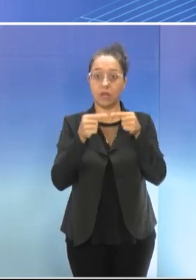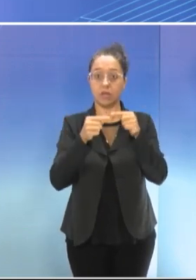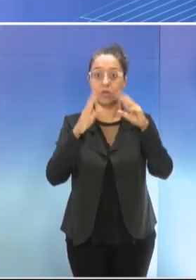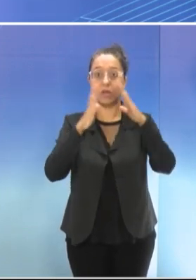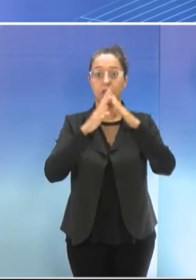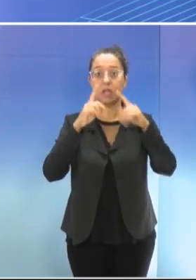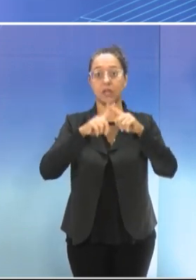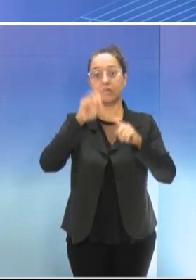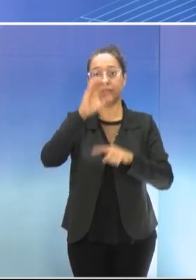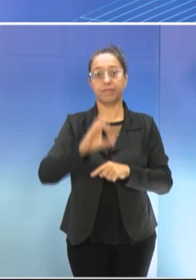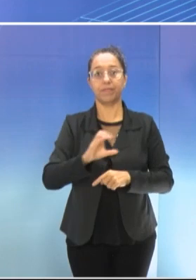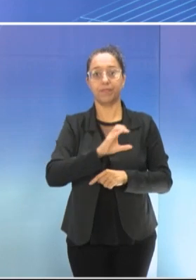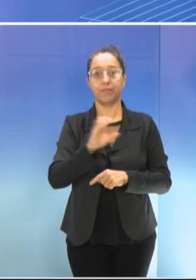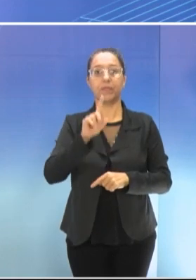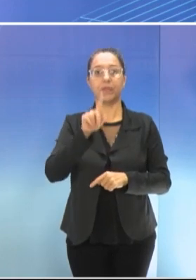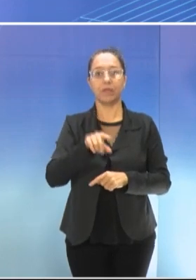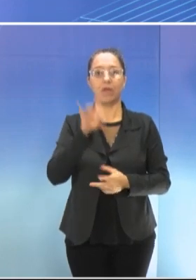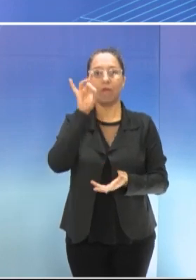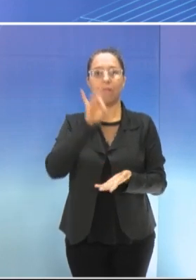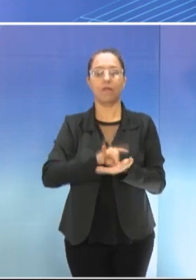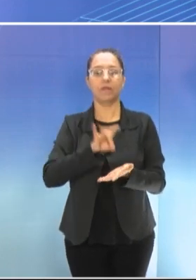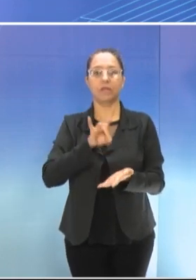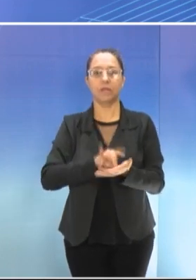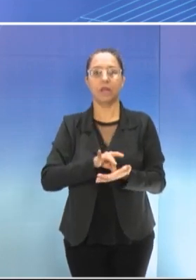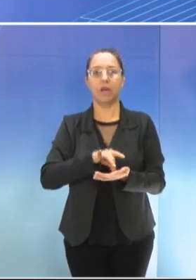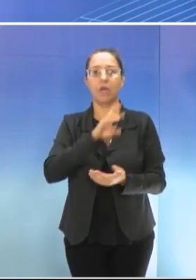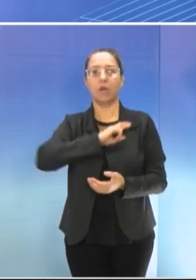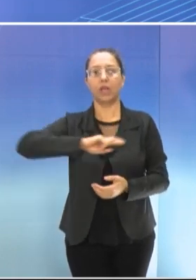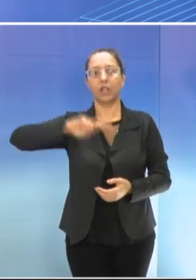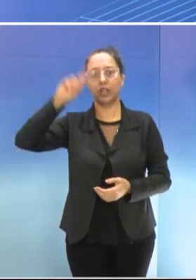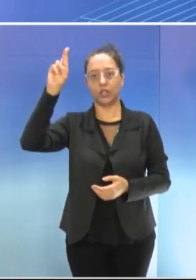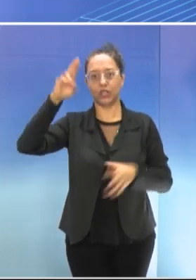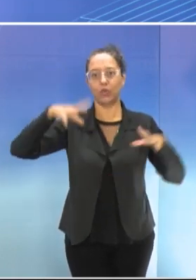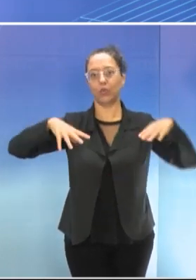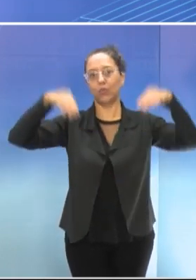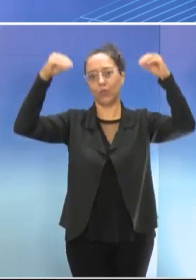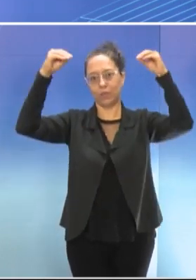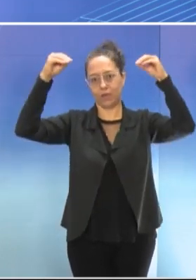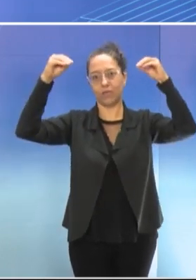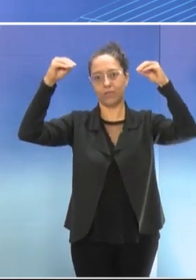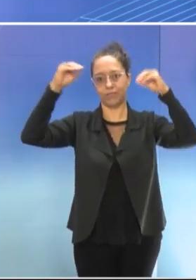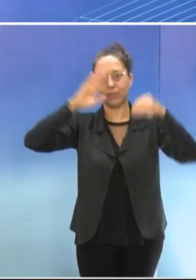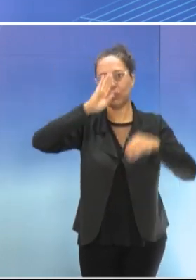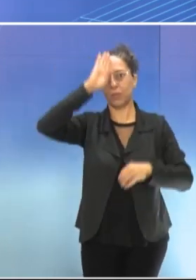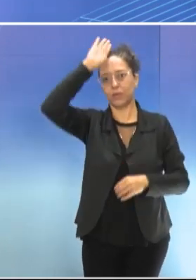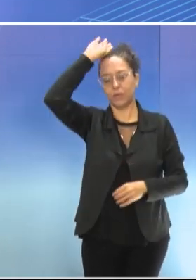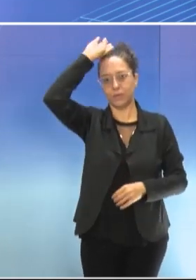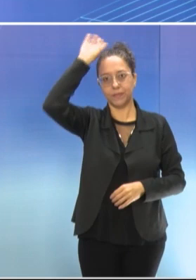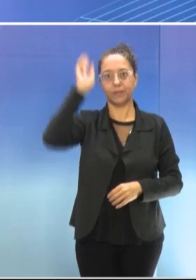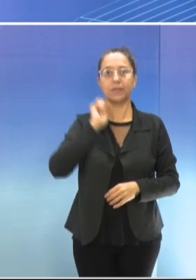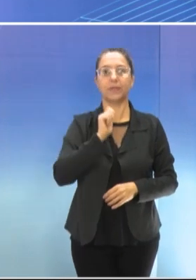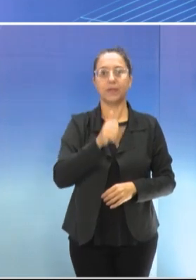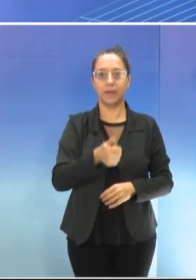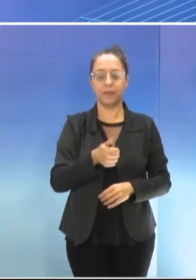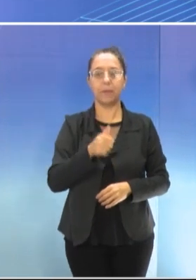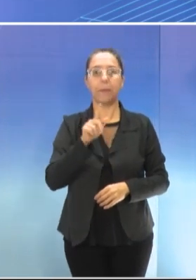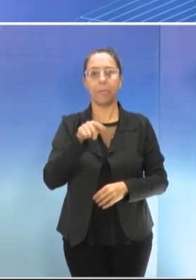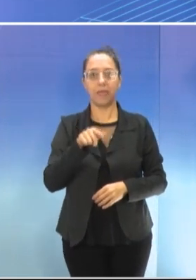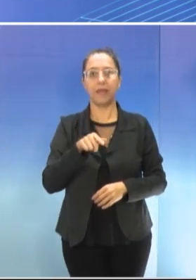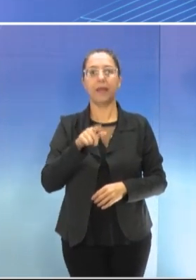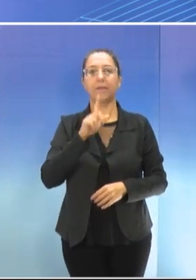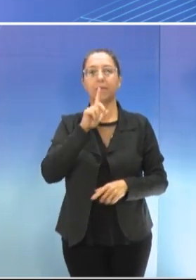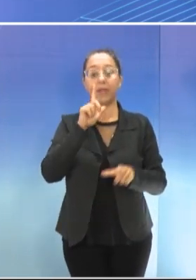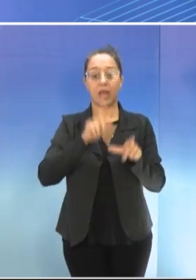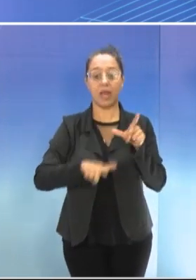Romana, que foi a religião oficial do Império Romano. Então, tá aí a insuficiência da autonomia